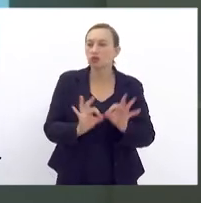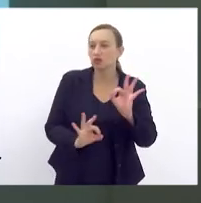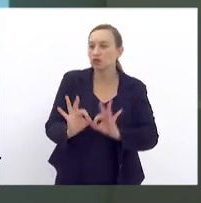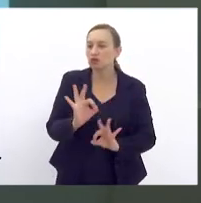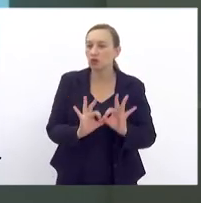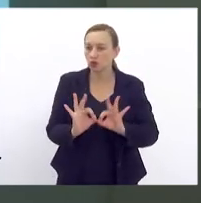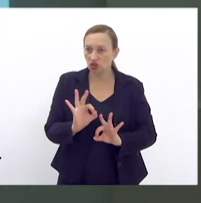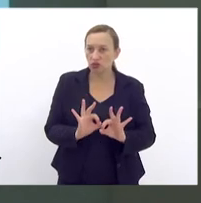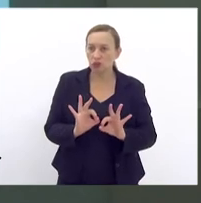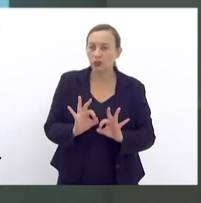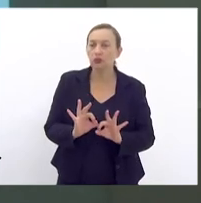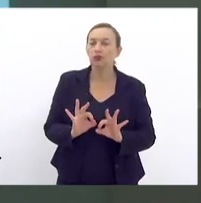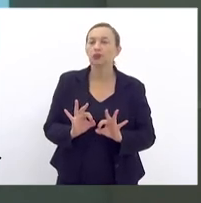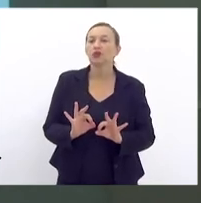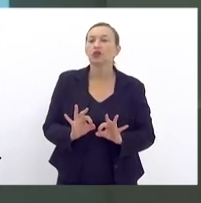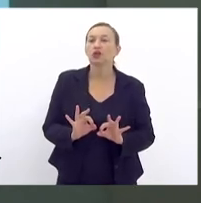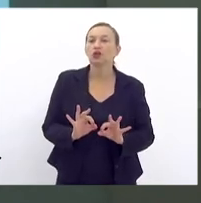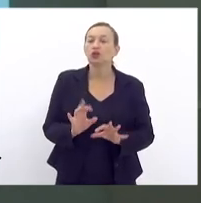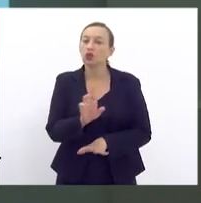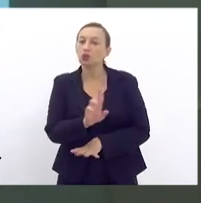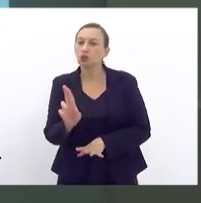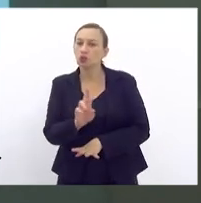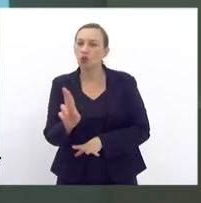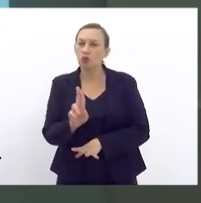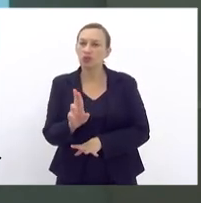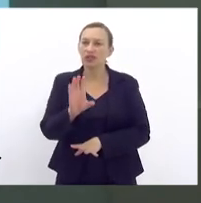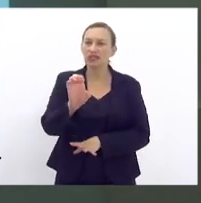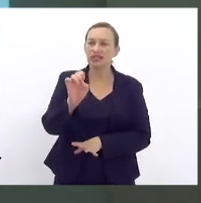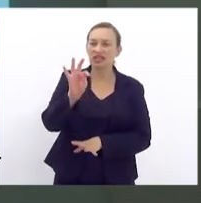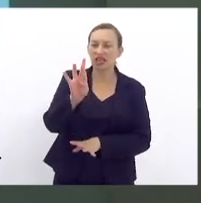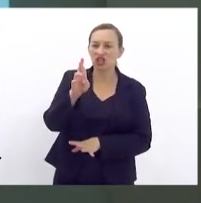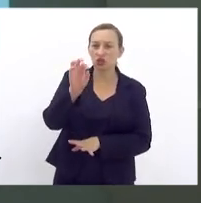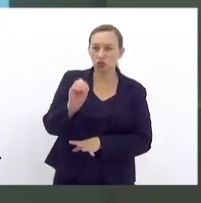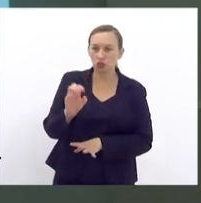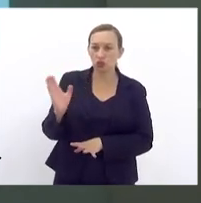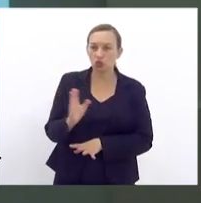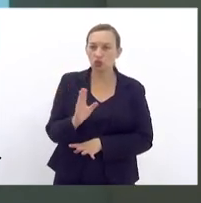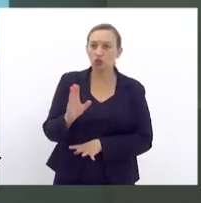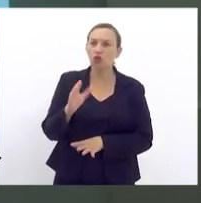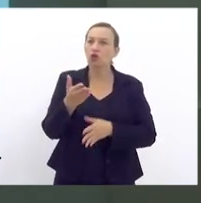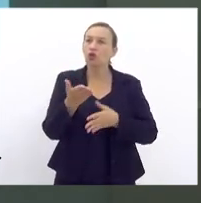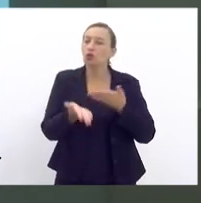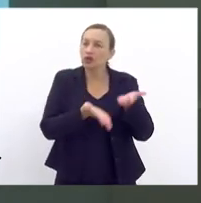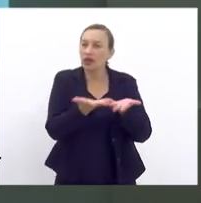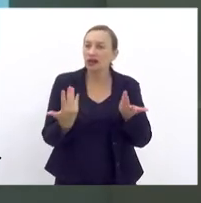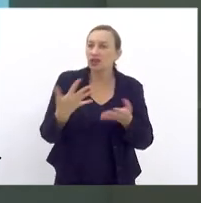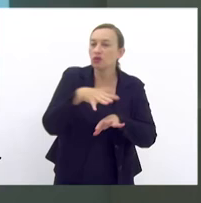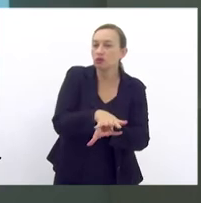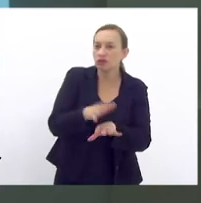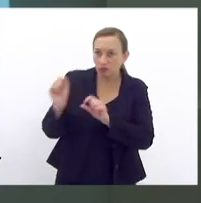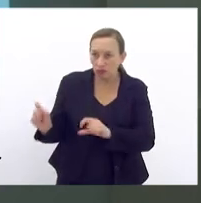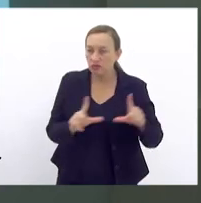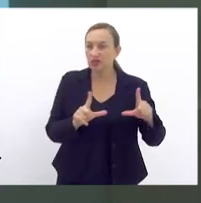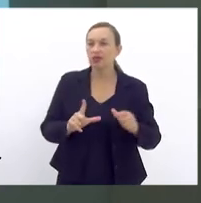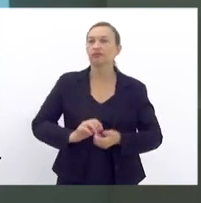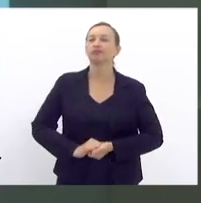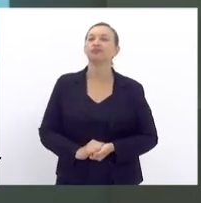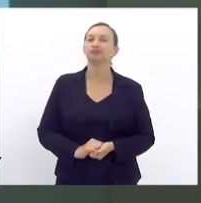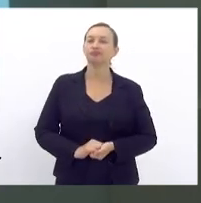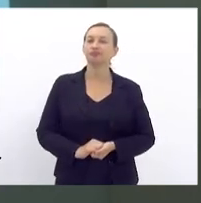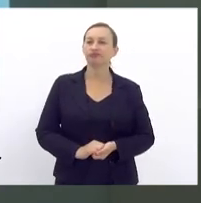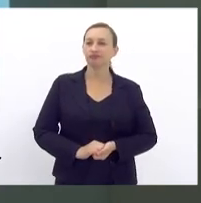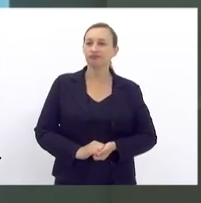né eu a gente deu o nome de centro de cuidado em inclusão e pode passar por favor pode